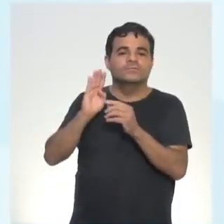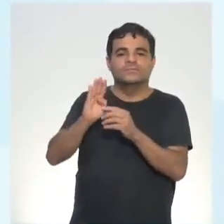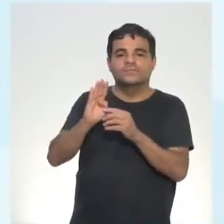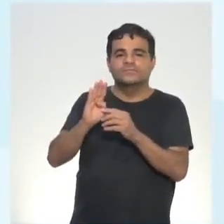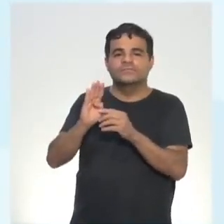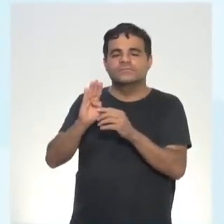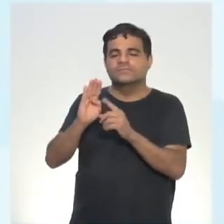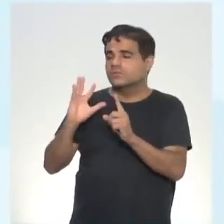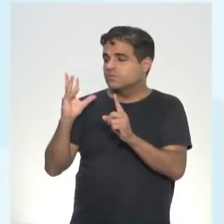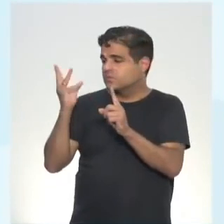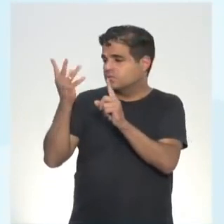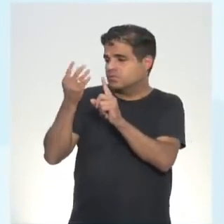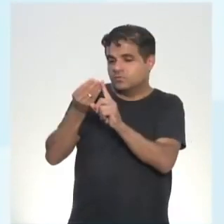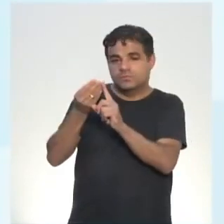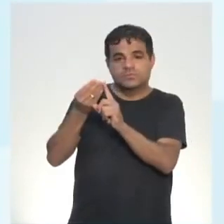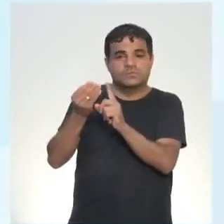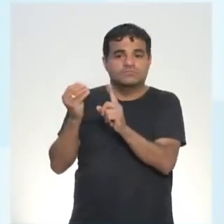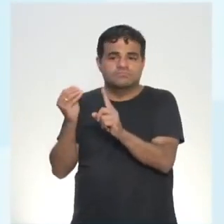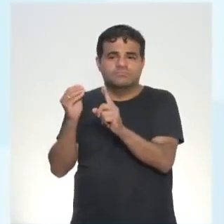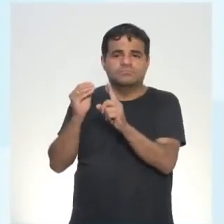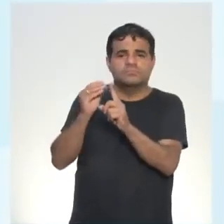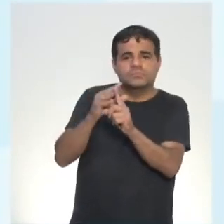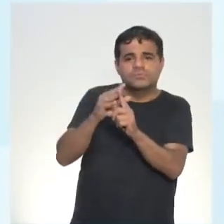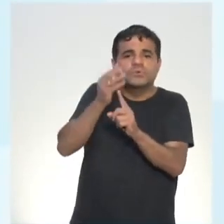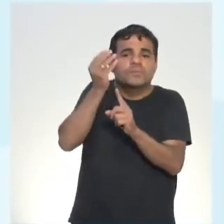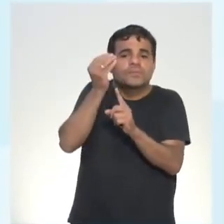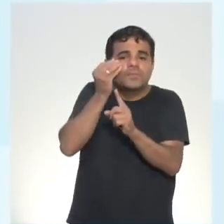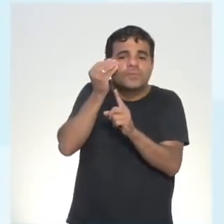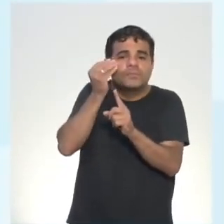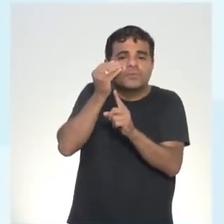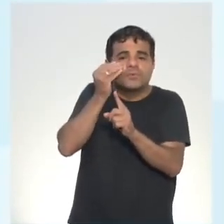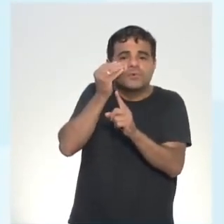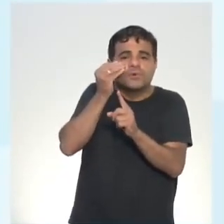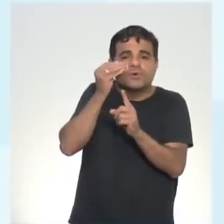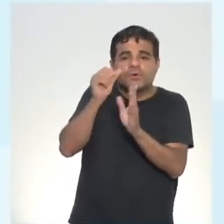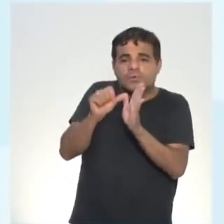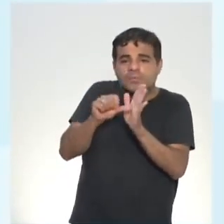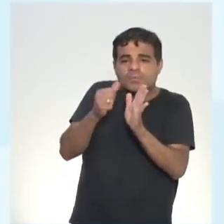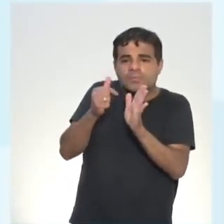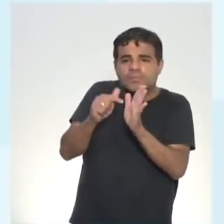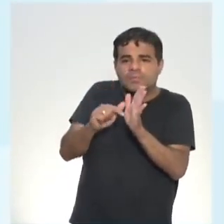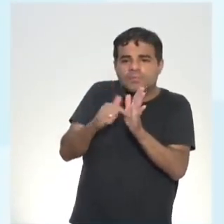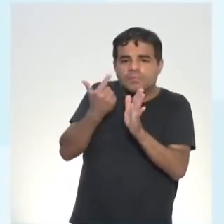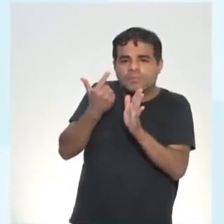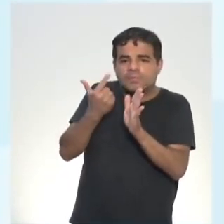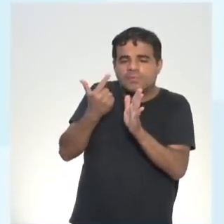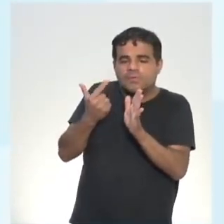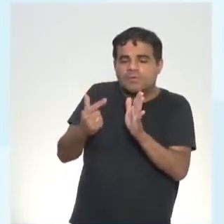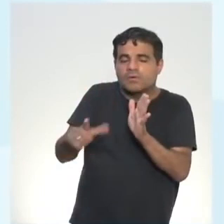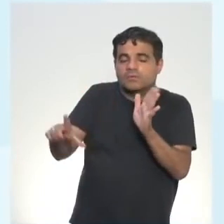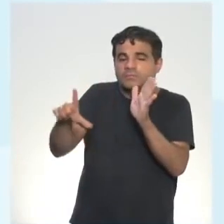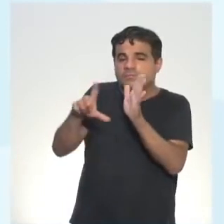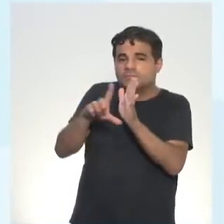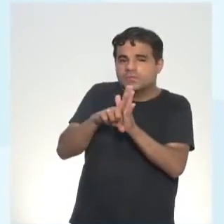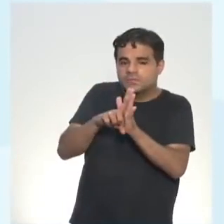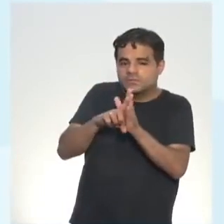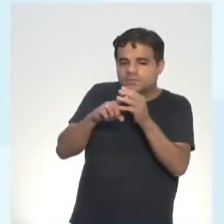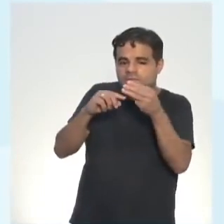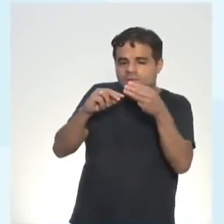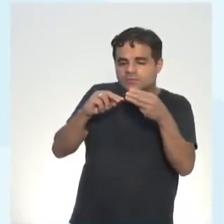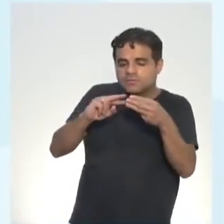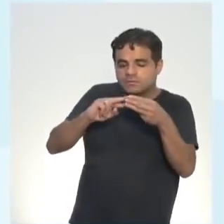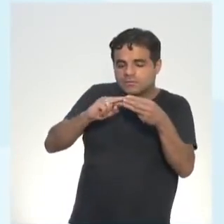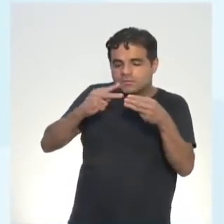Mendel, vimos aí também a respeito dos seus experimentos, a respeito da primeira e segunda leis de Mendel, e a gente viu como que ele